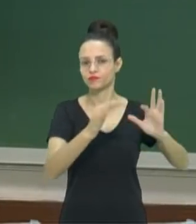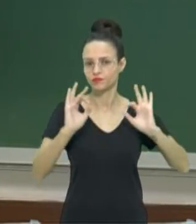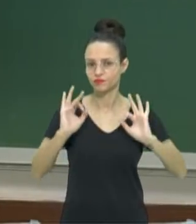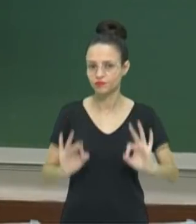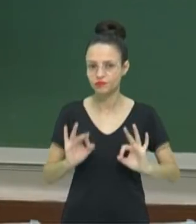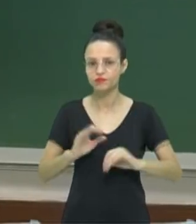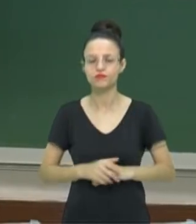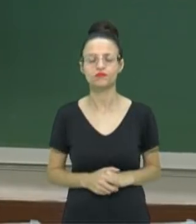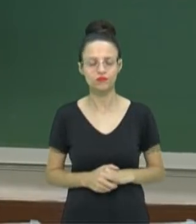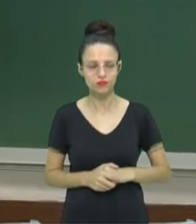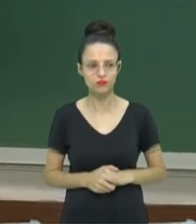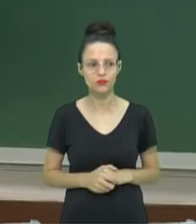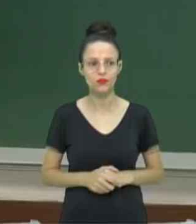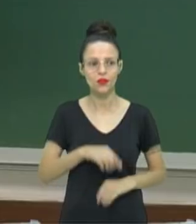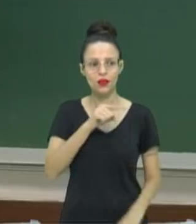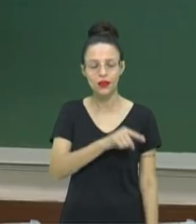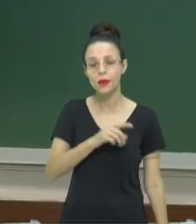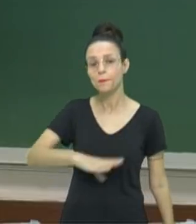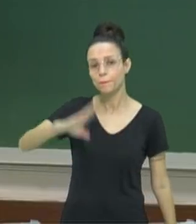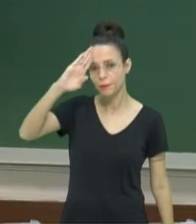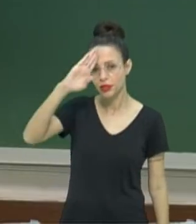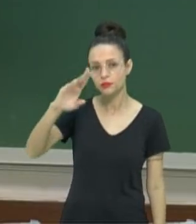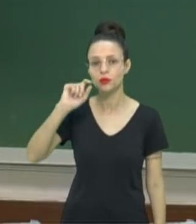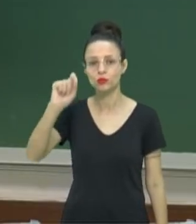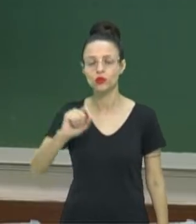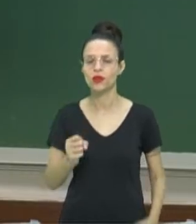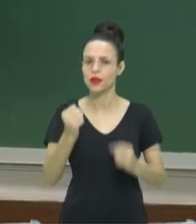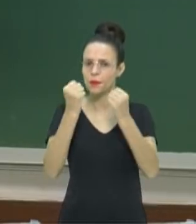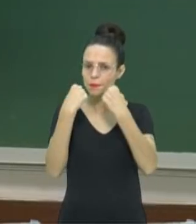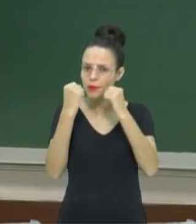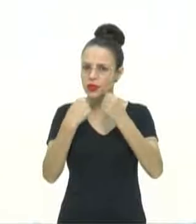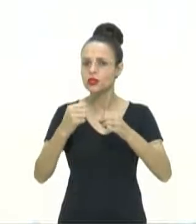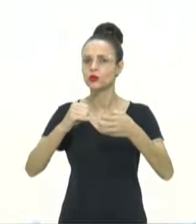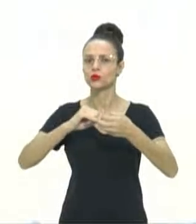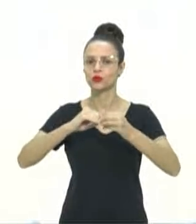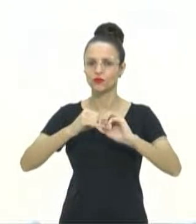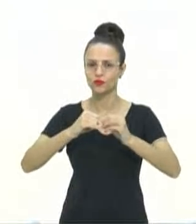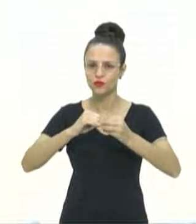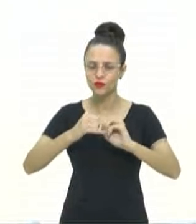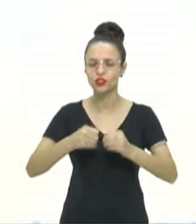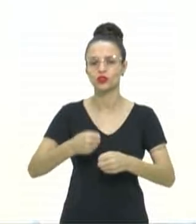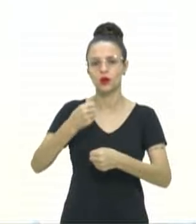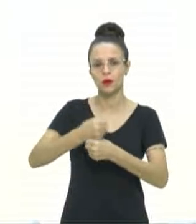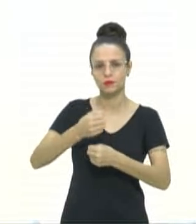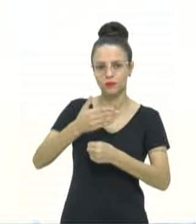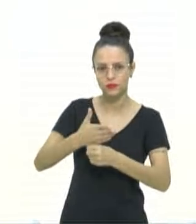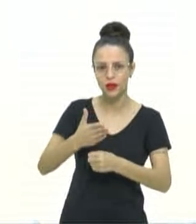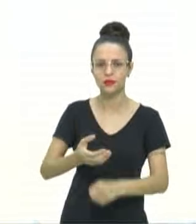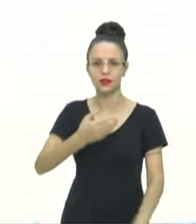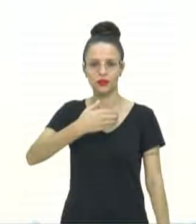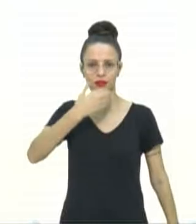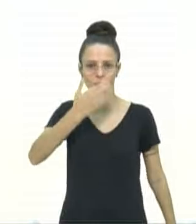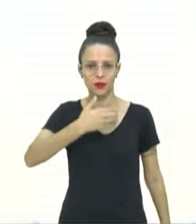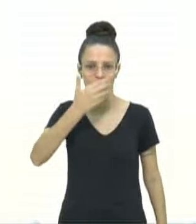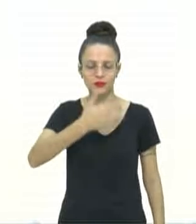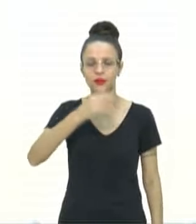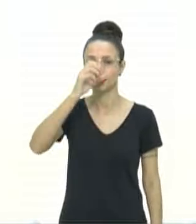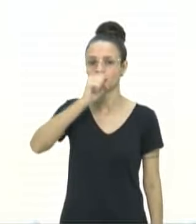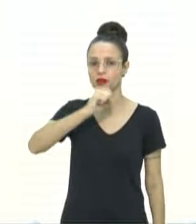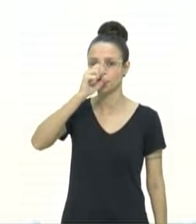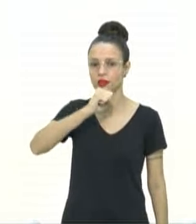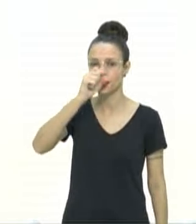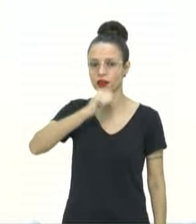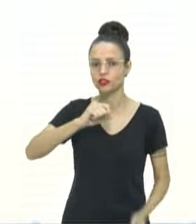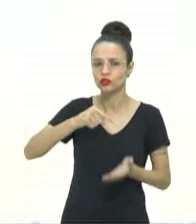certo? Cultiva-se ali principalmente o quê? Milho, feijão, a batata, a maçã, a laranja, o